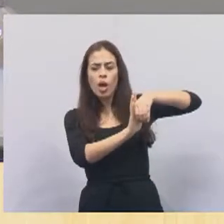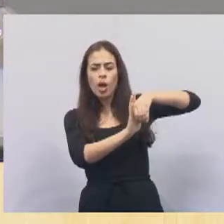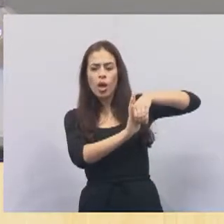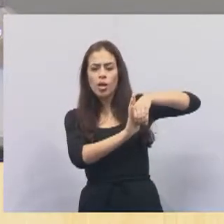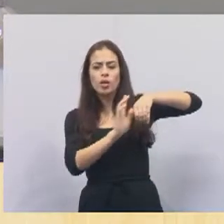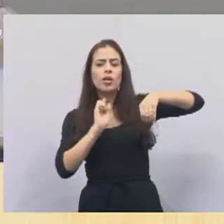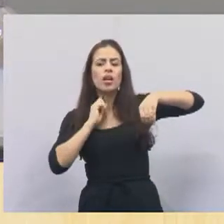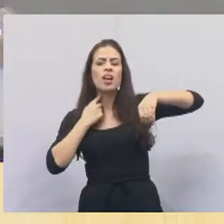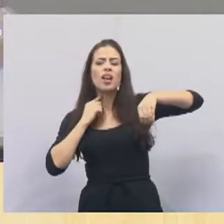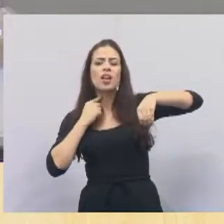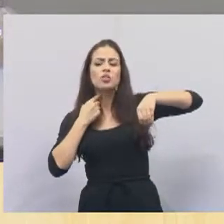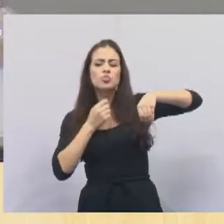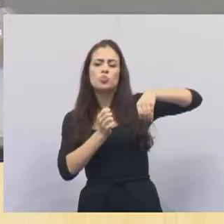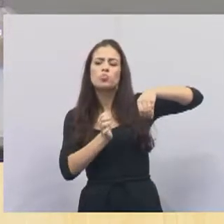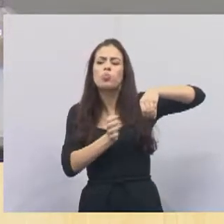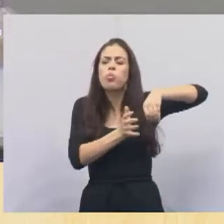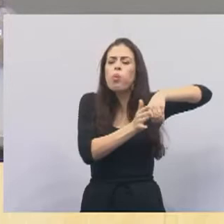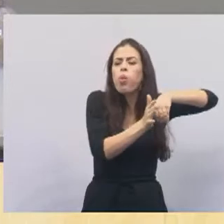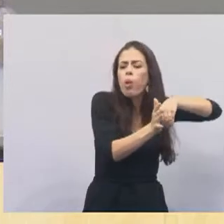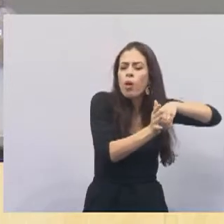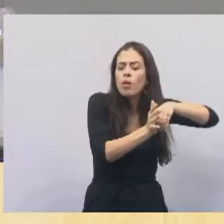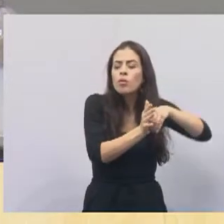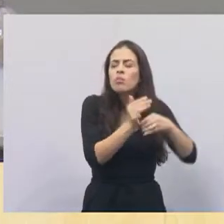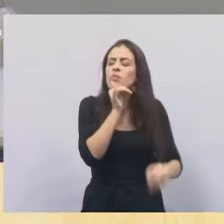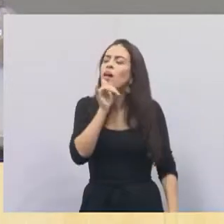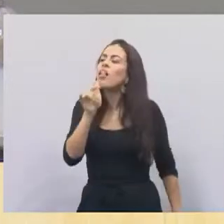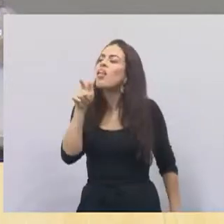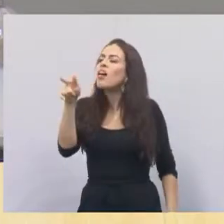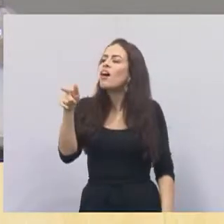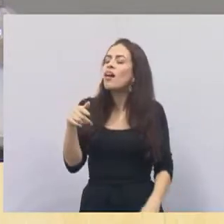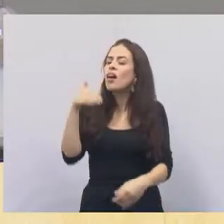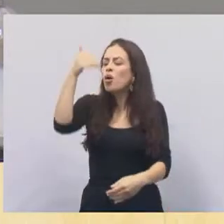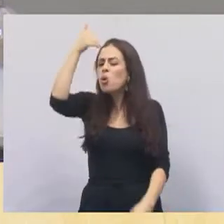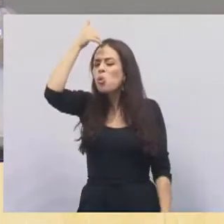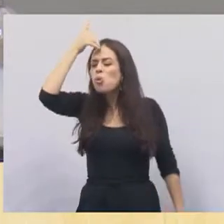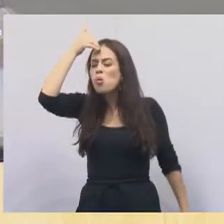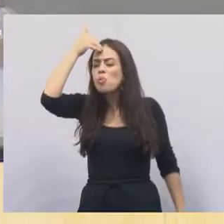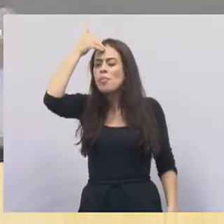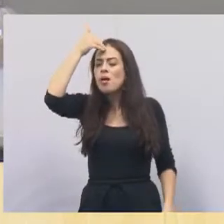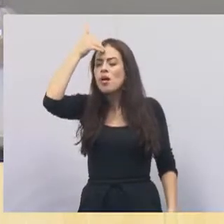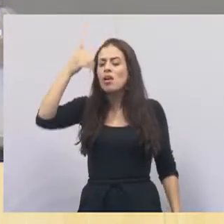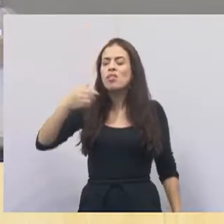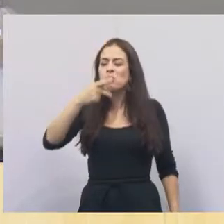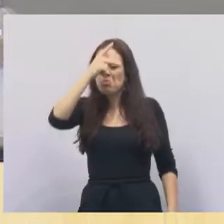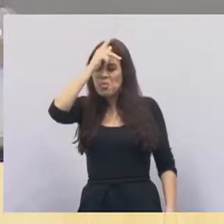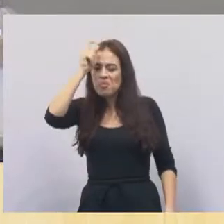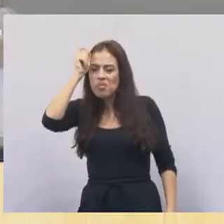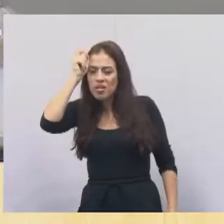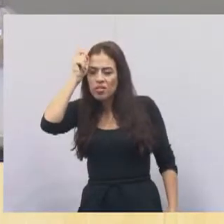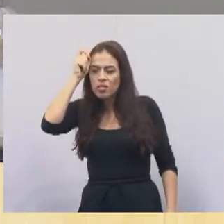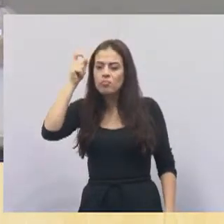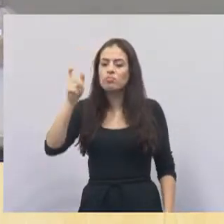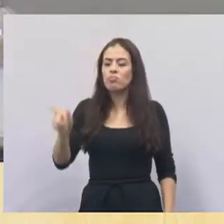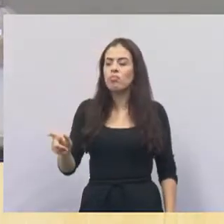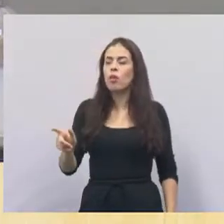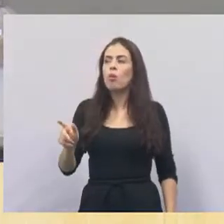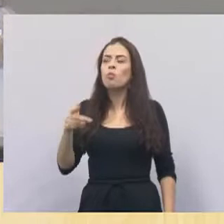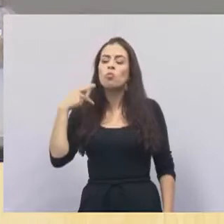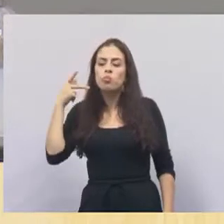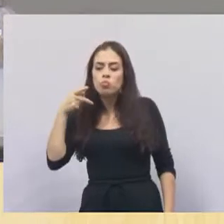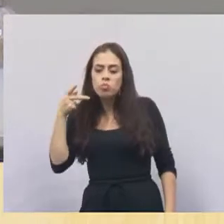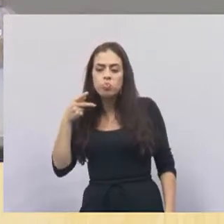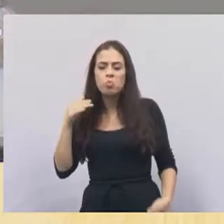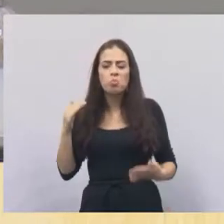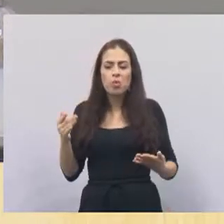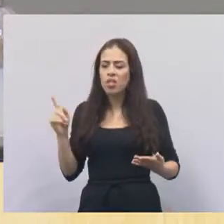é culpado é o vereador é o Prefeito Não que é o culpado é a pessoa que jogou pela janela também então Todos